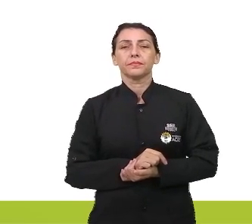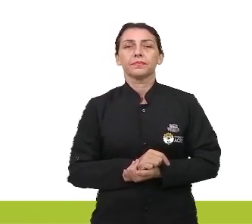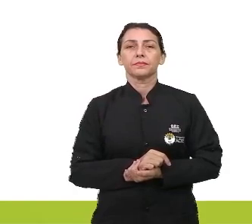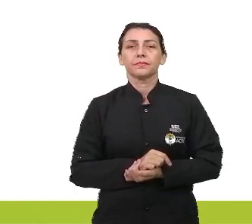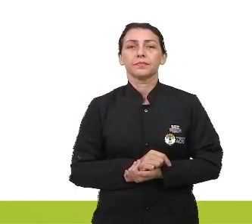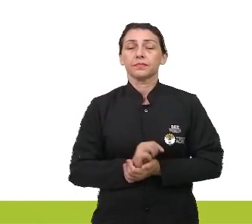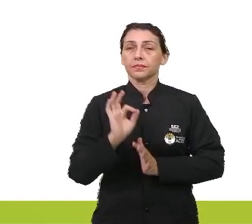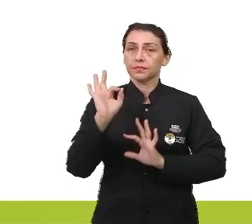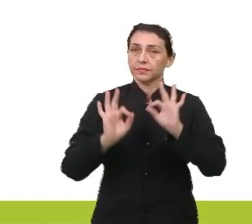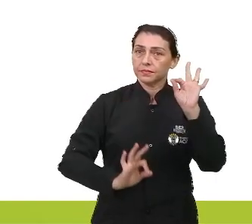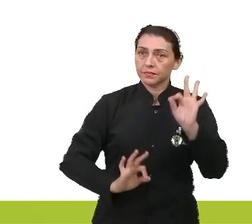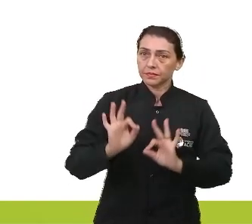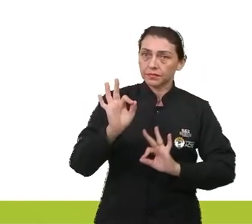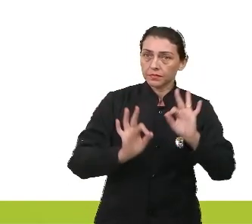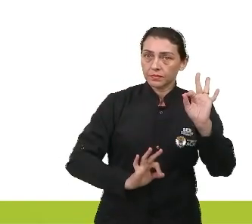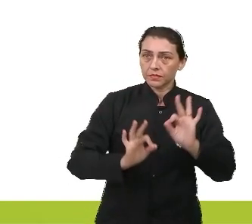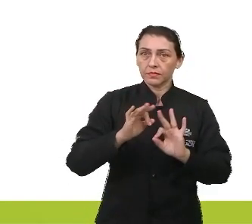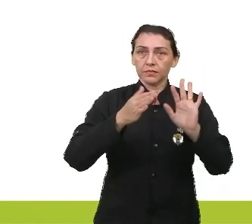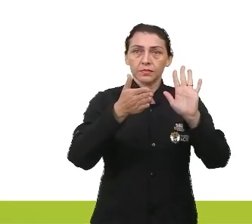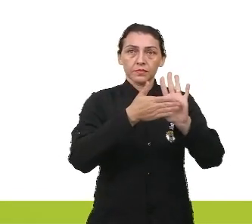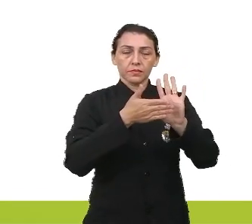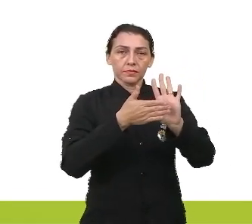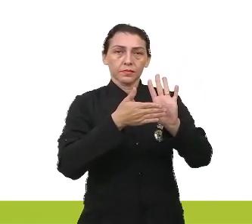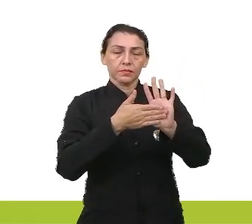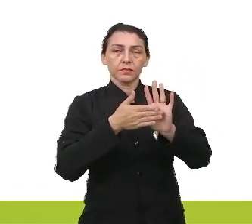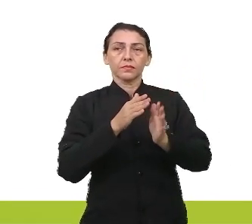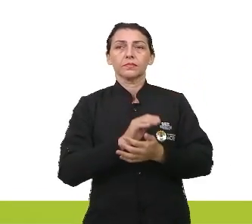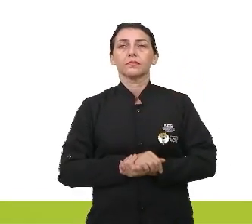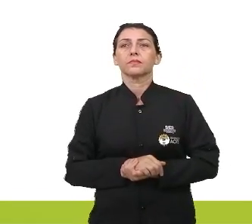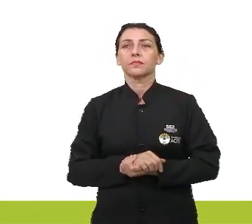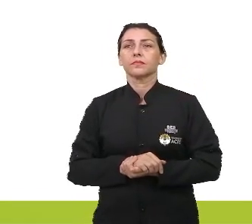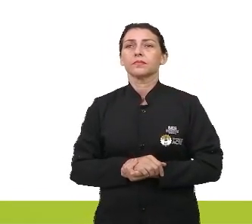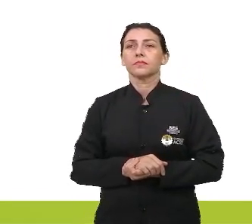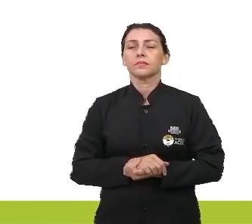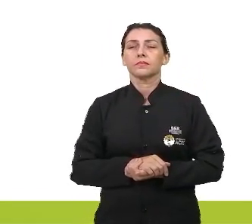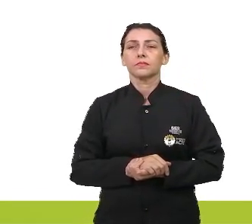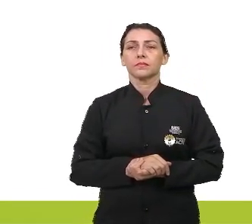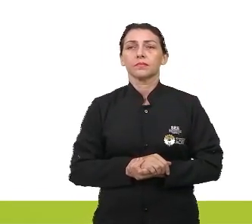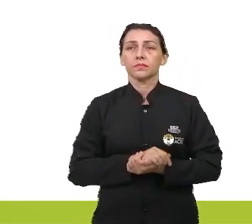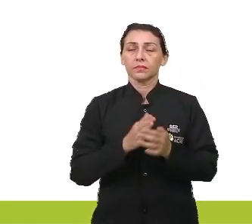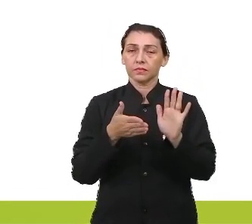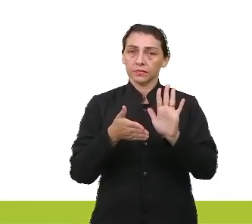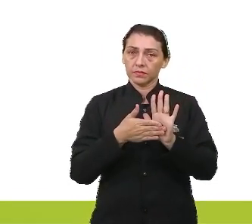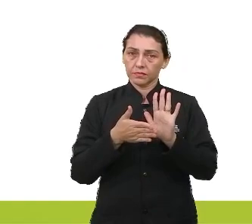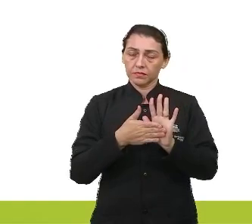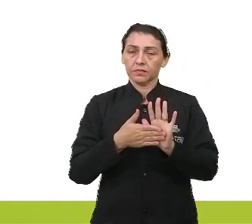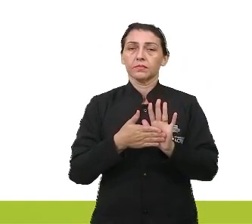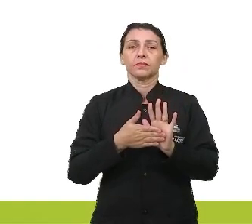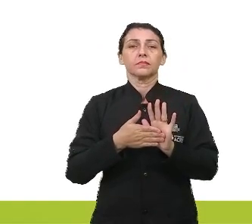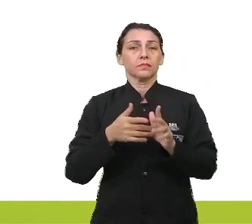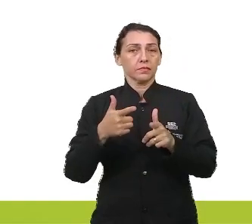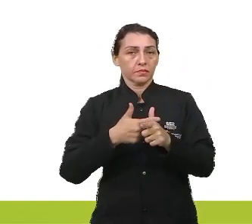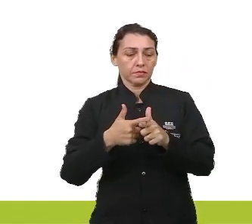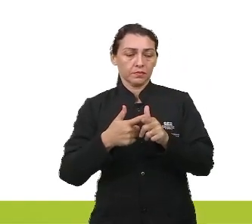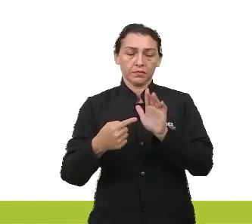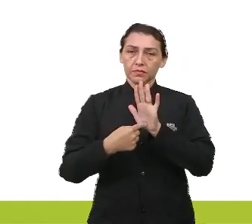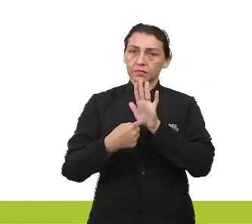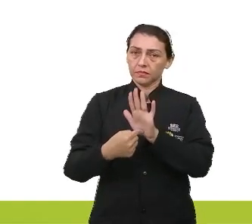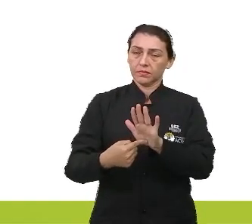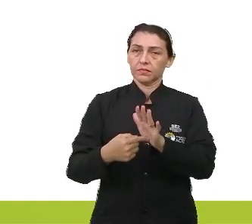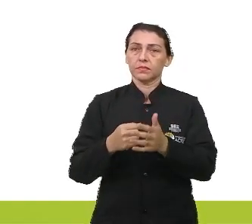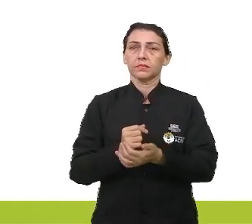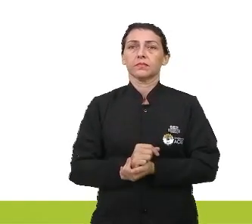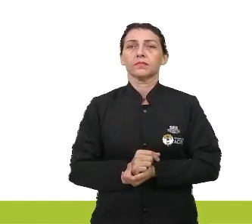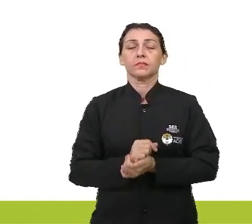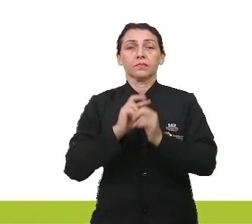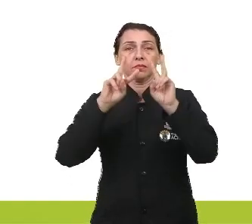Sobre a elaboração da proposta de intervenção. Você vai propor uma intervenção para o problema apresentado.